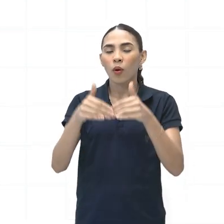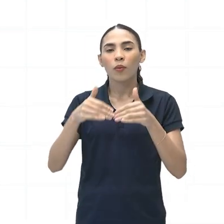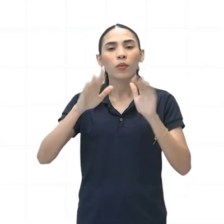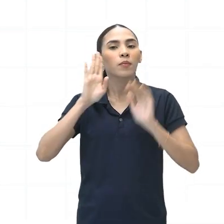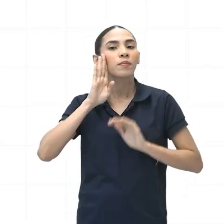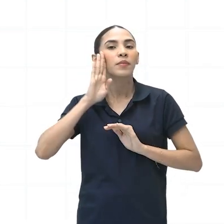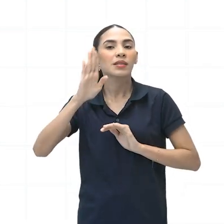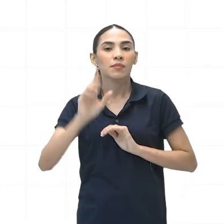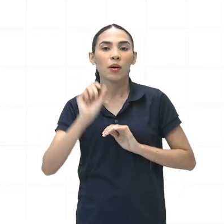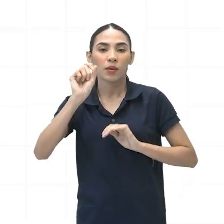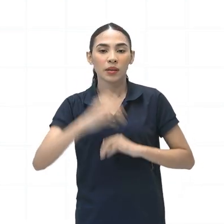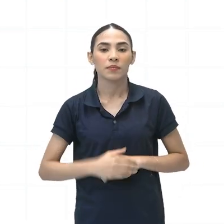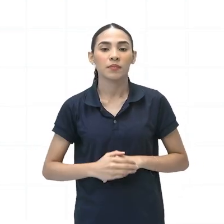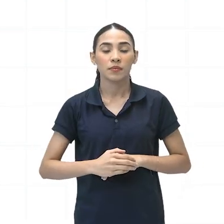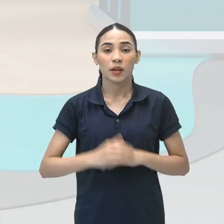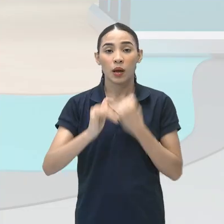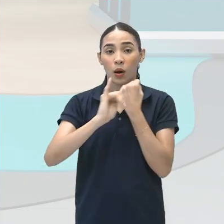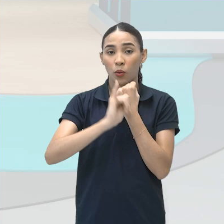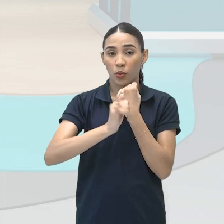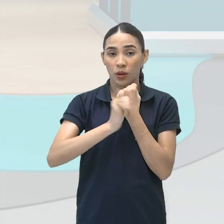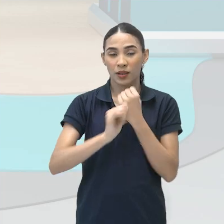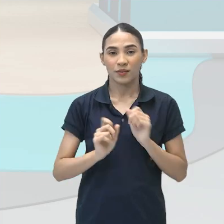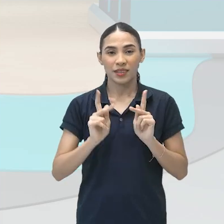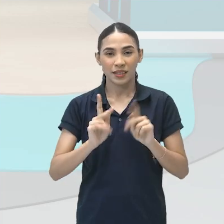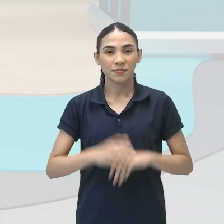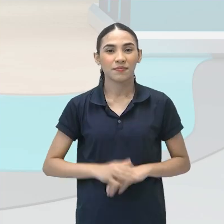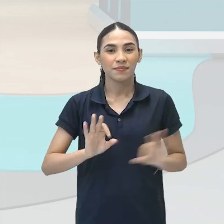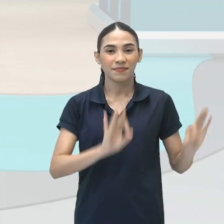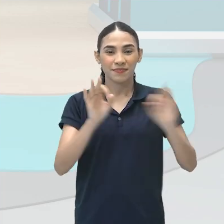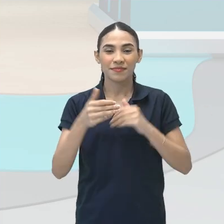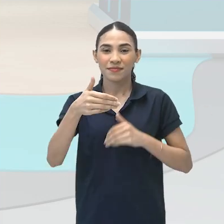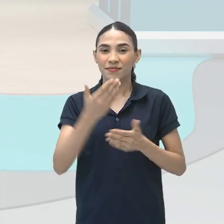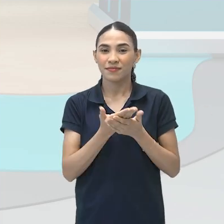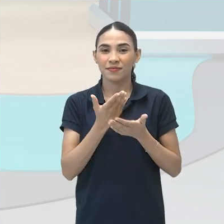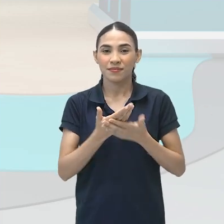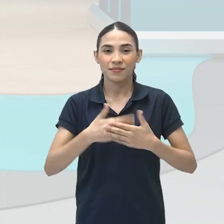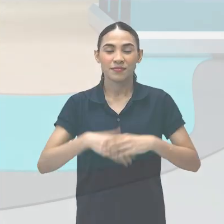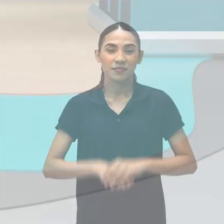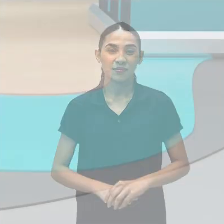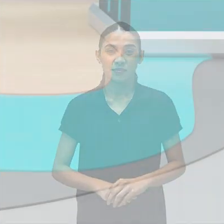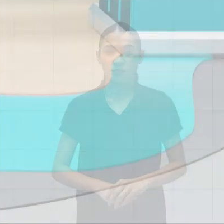especial para a crônica, ok? Então vamos iniciar esta aula.